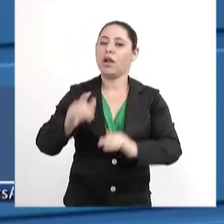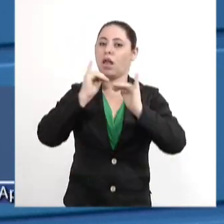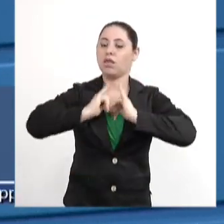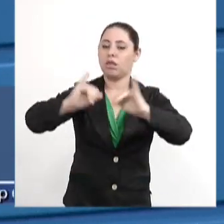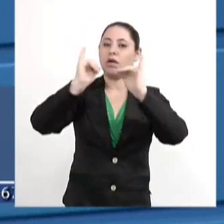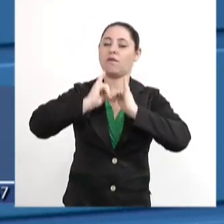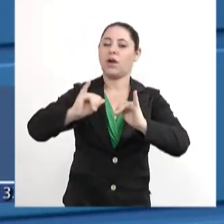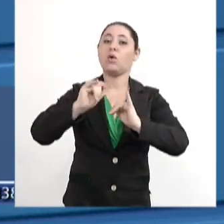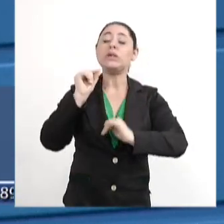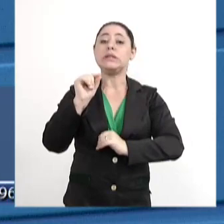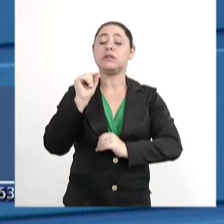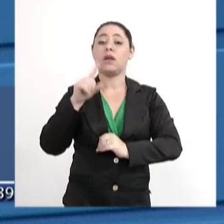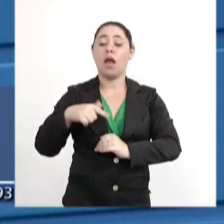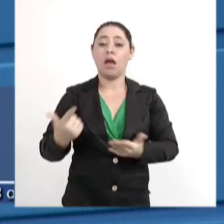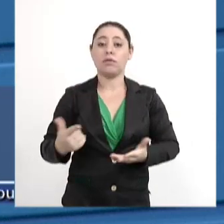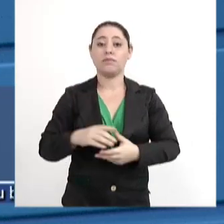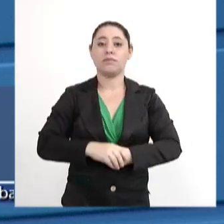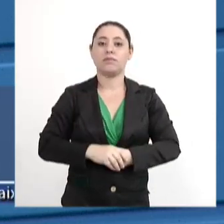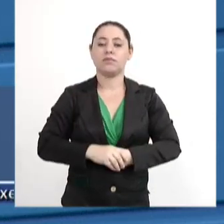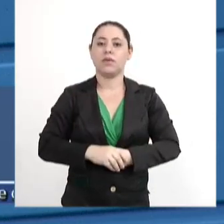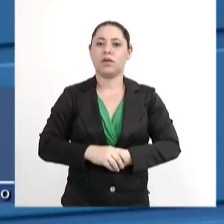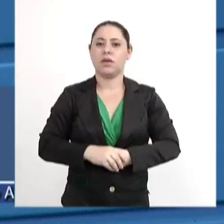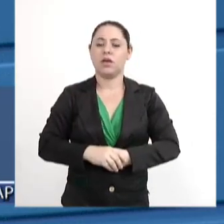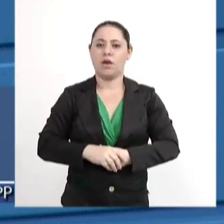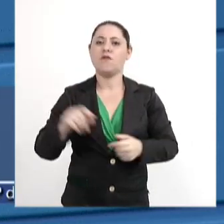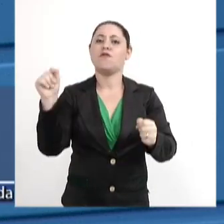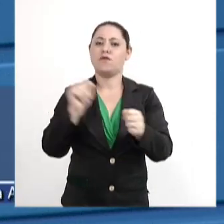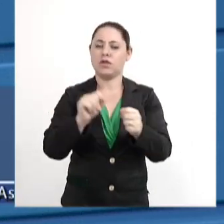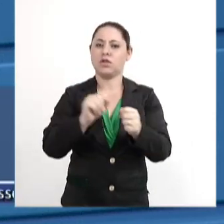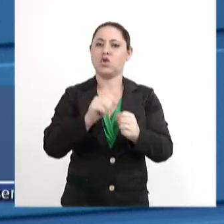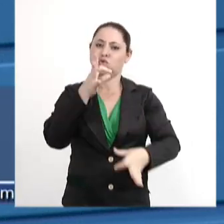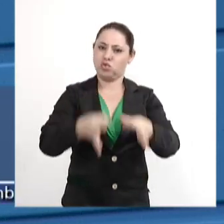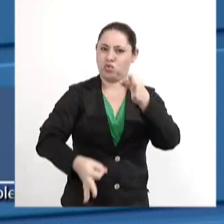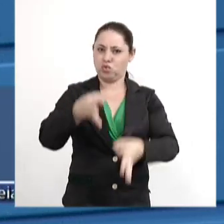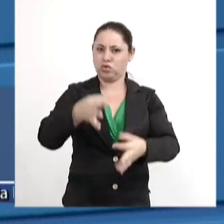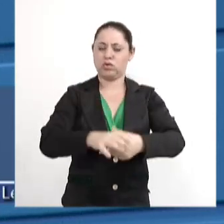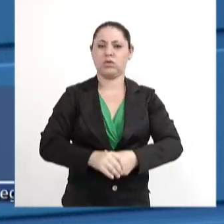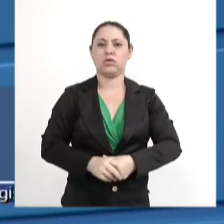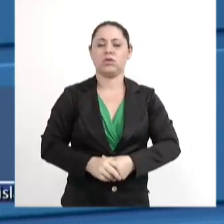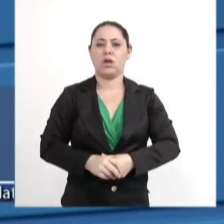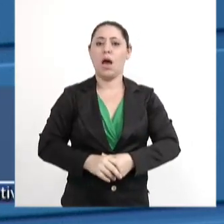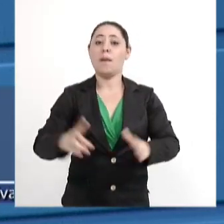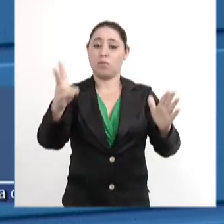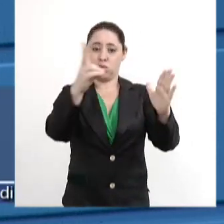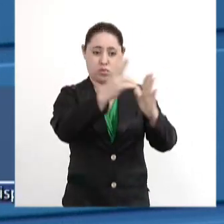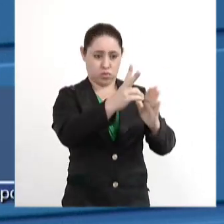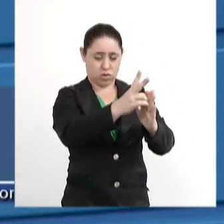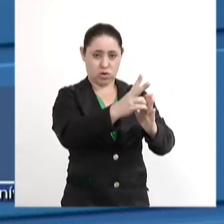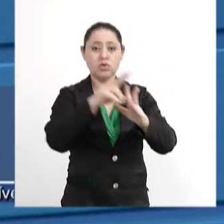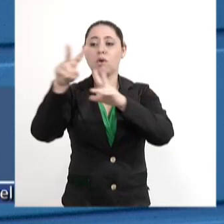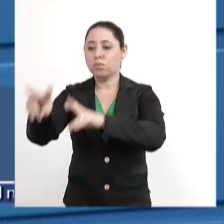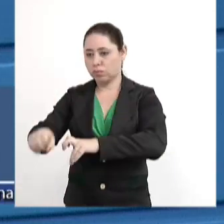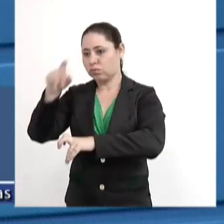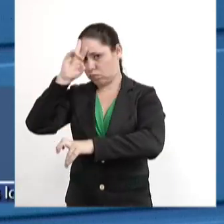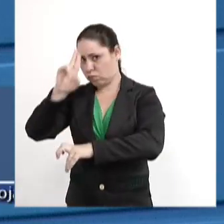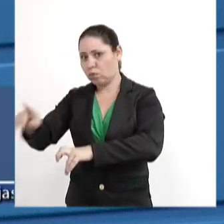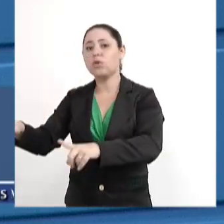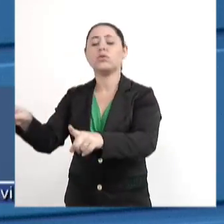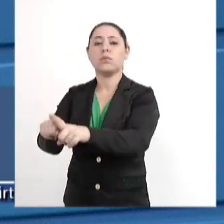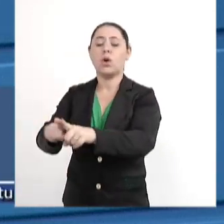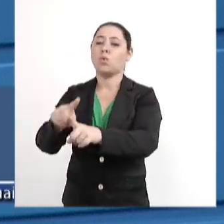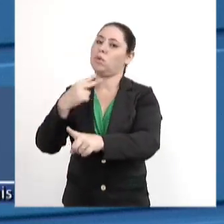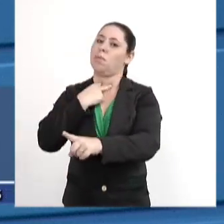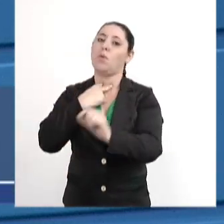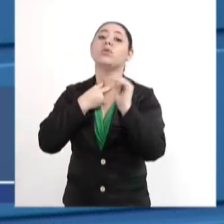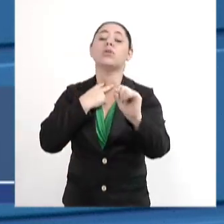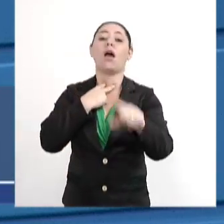campanha, que ele ia fazer cumprir justiça, tanto para os índios como para o produtor rural, porque o que não